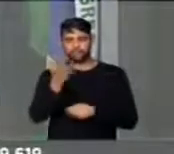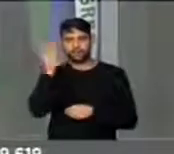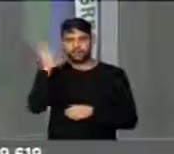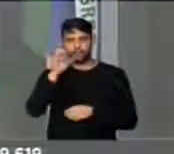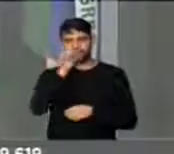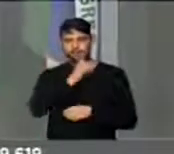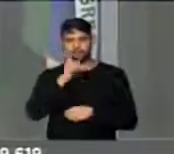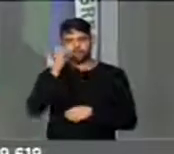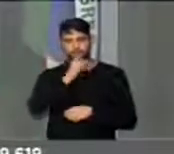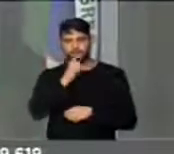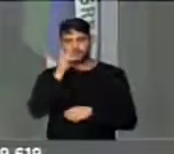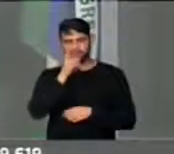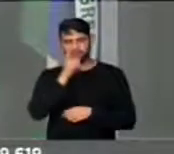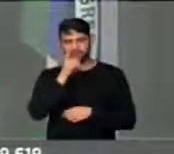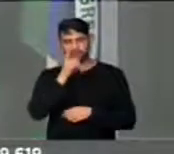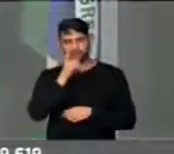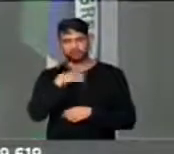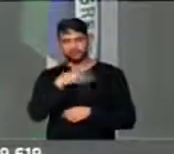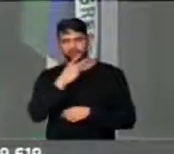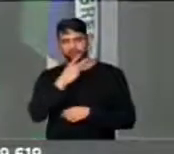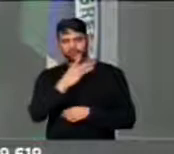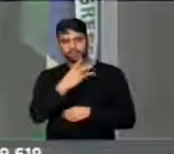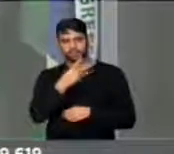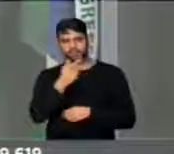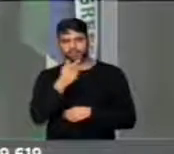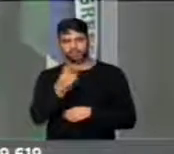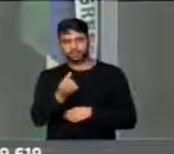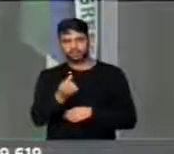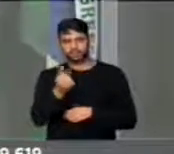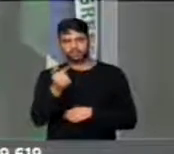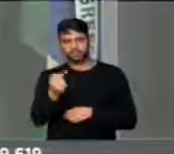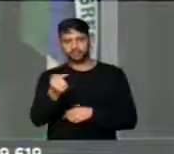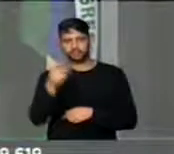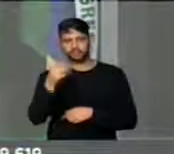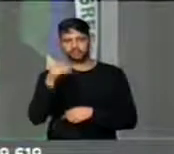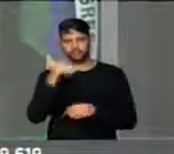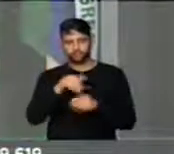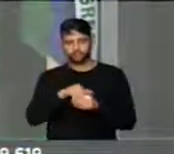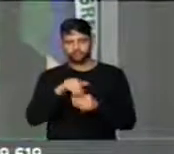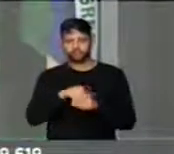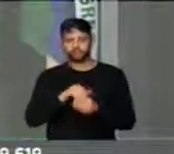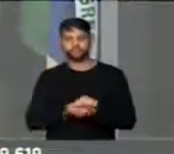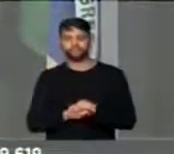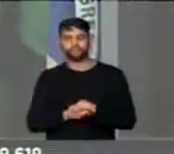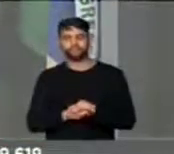domingo, dos 367 votos.